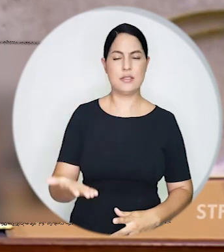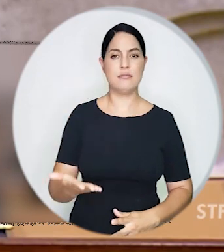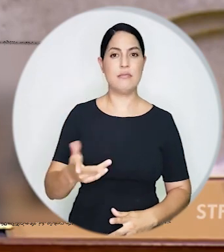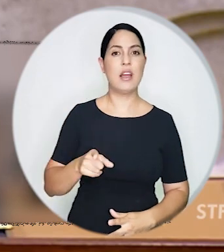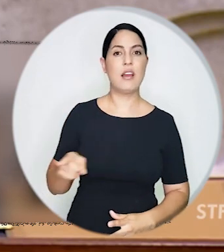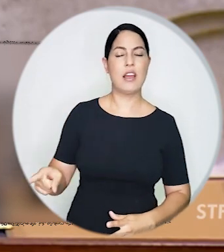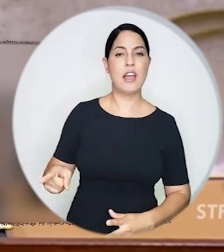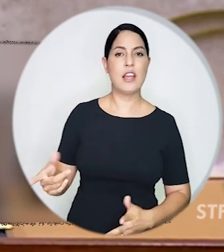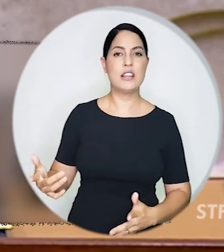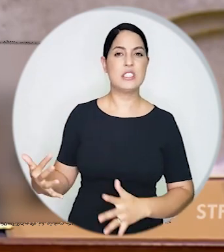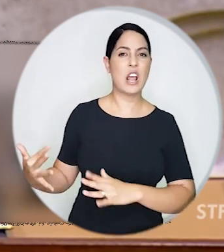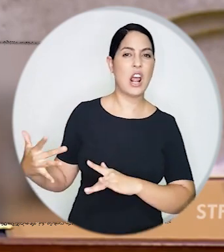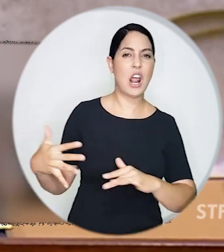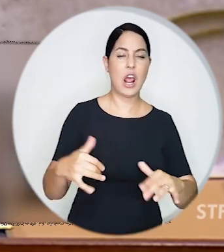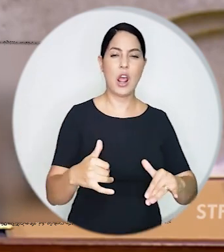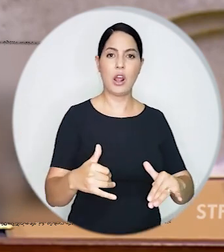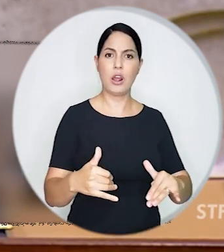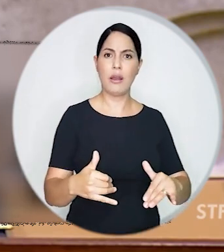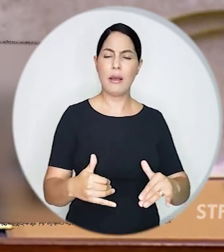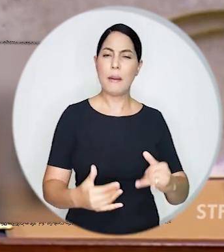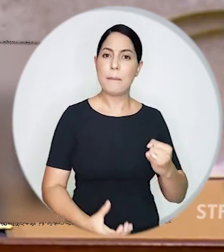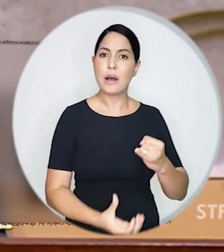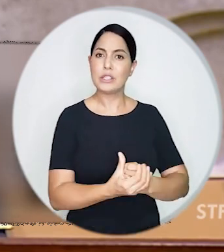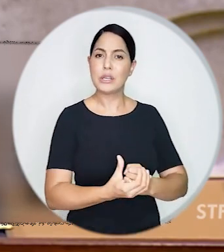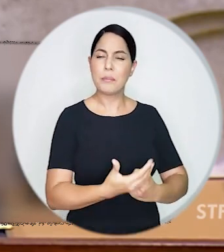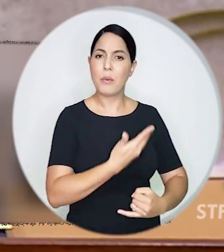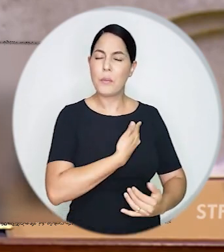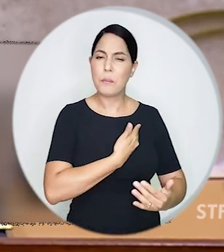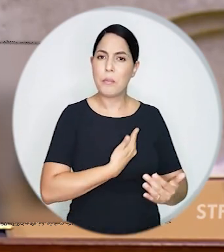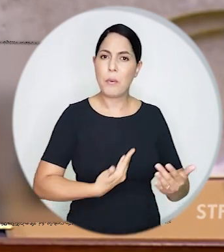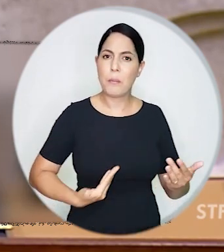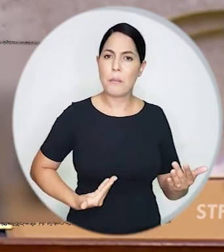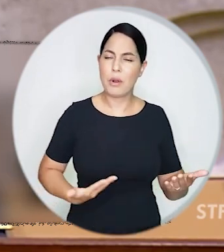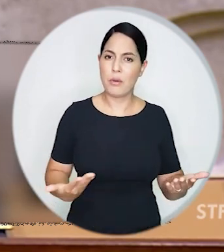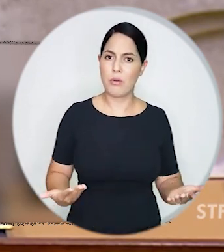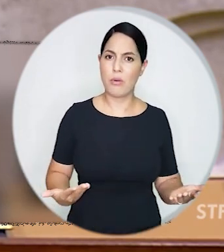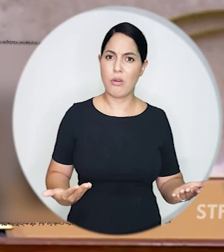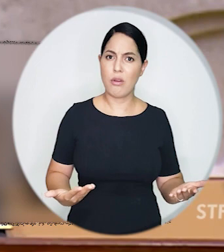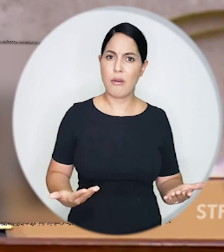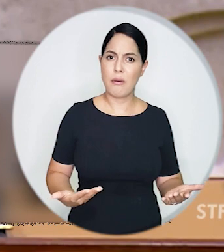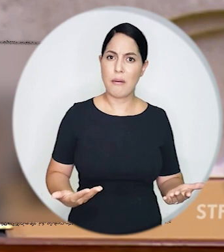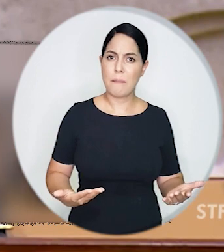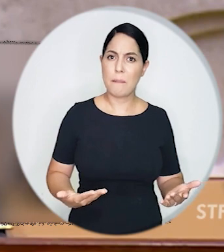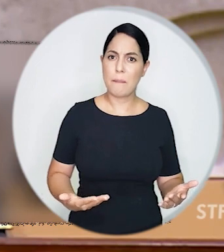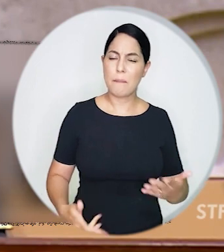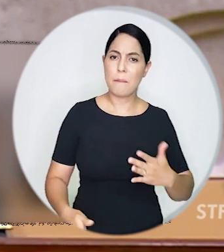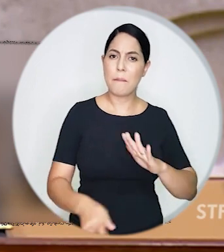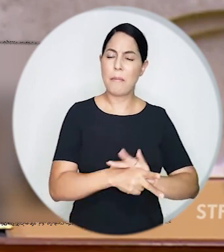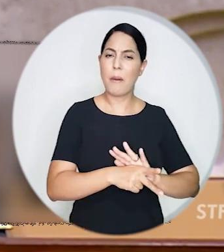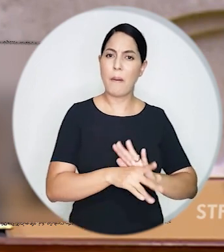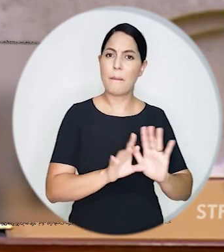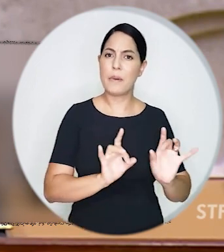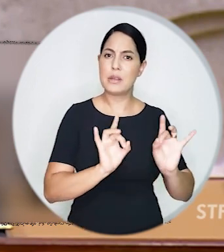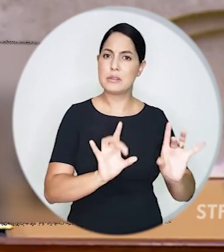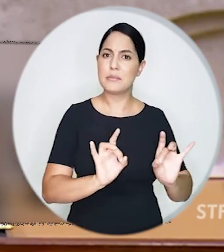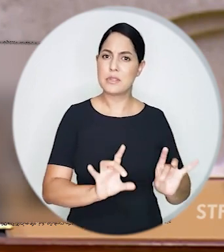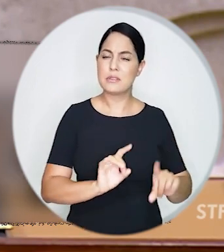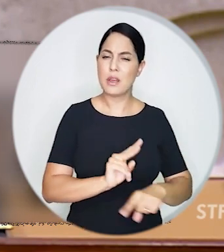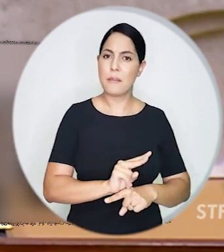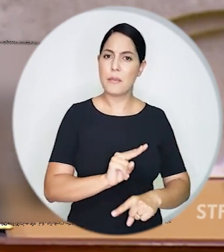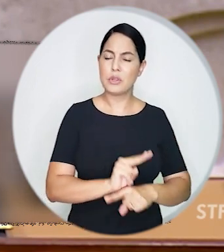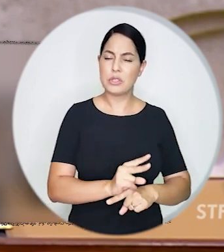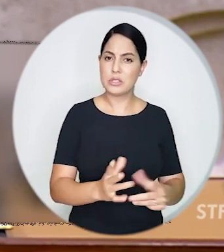ignorância, destroçaram bens públicos sujeitos à proteção especial, como